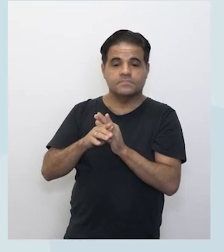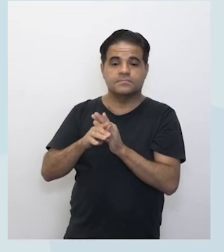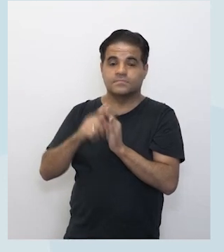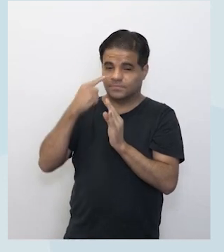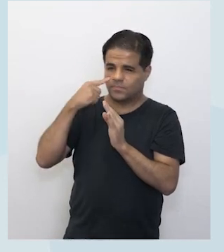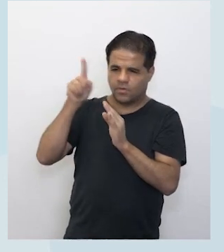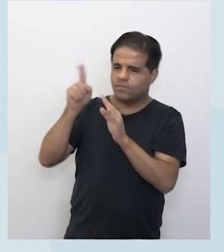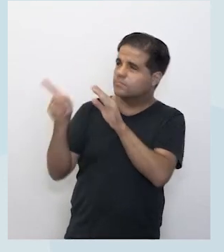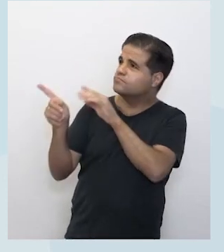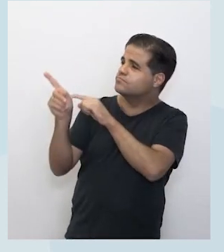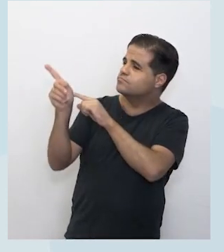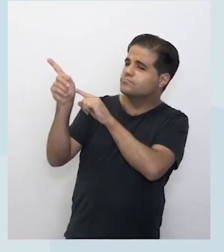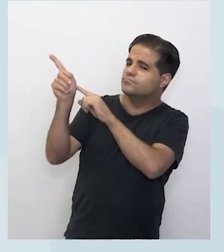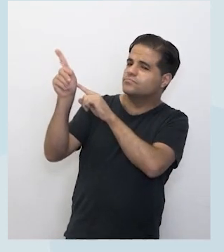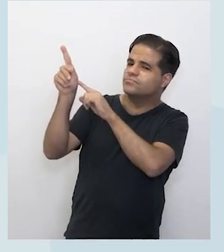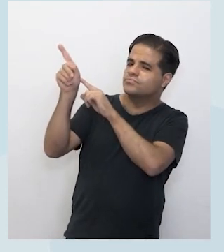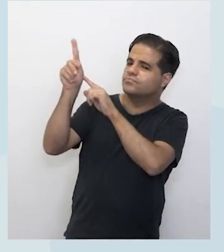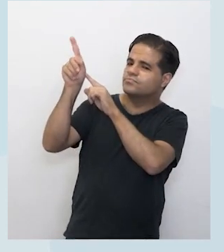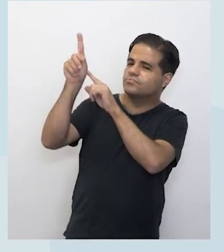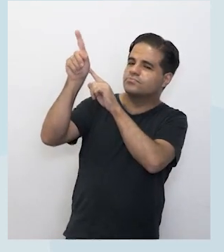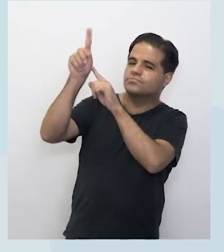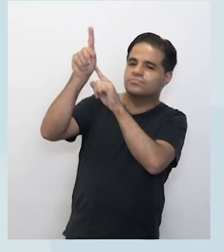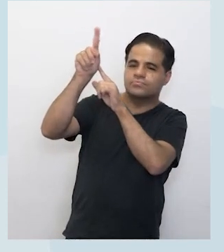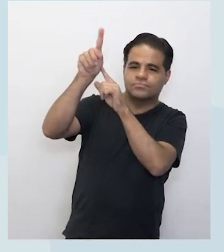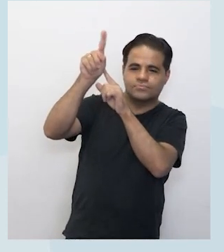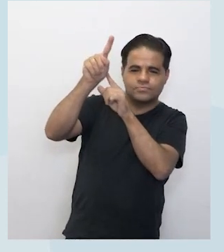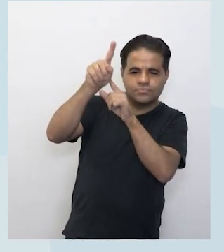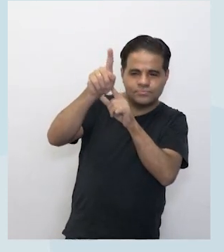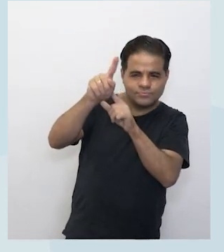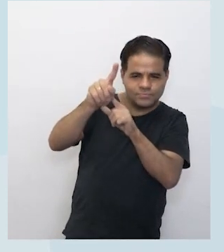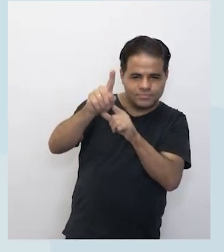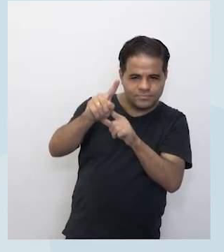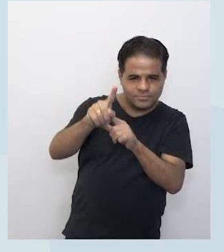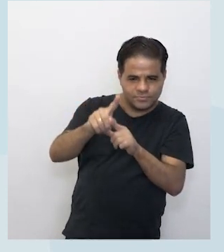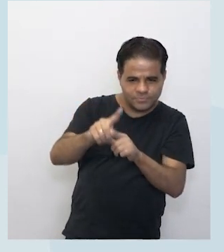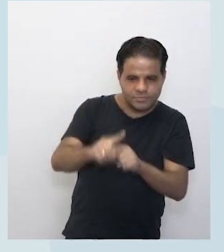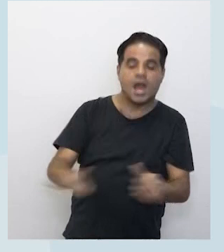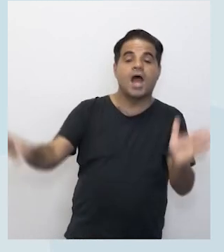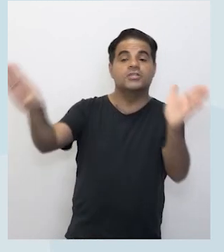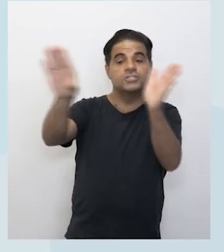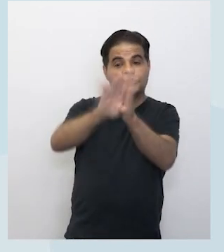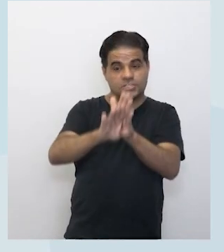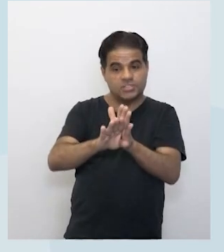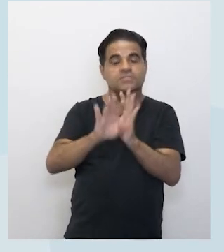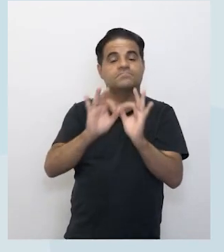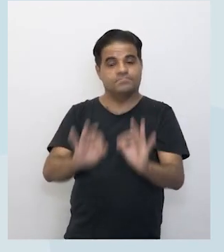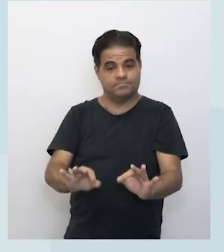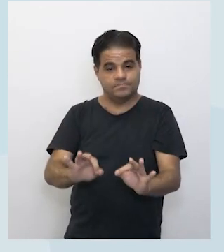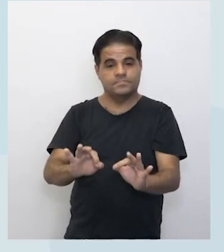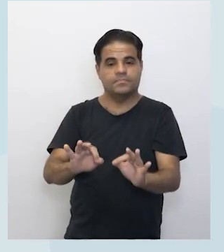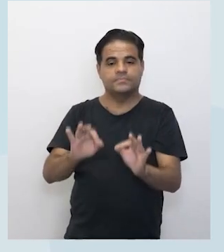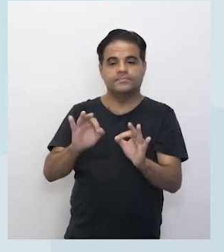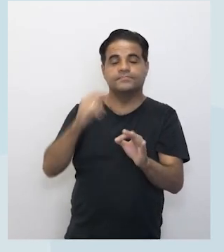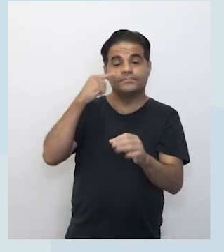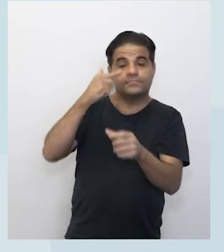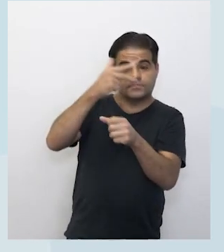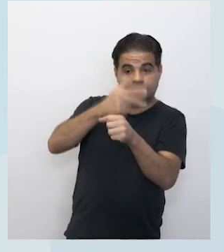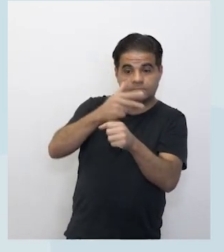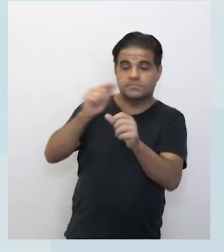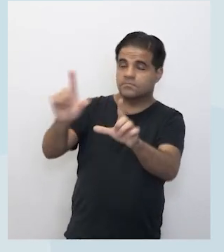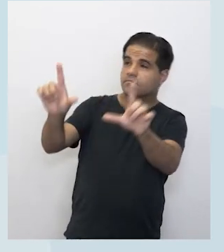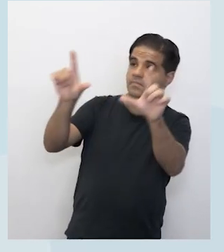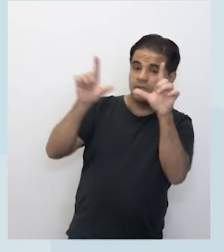daqui assim, ó, não tão rápido quanto a minha caneta e assim chegaram aí na região, certo? O lado direito do vídeo aí é onde é